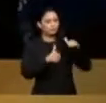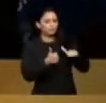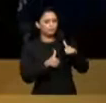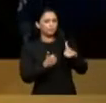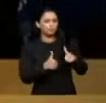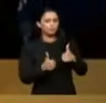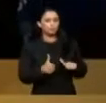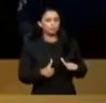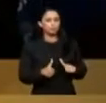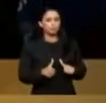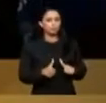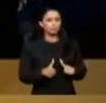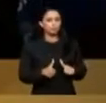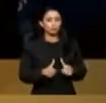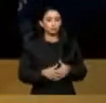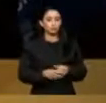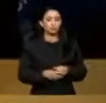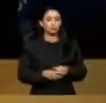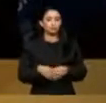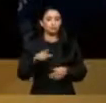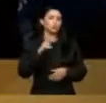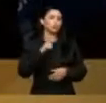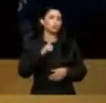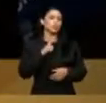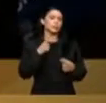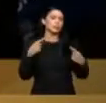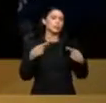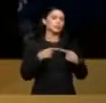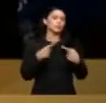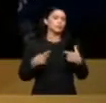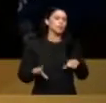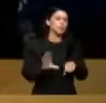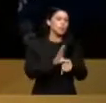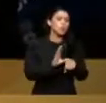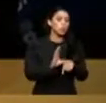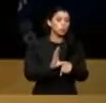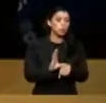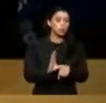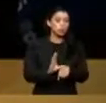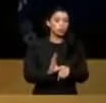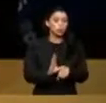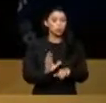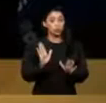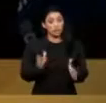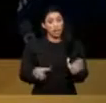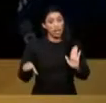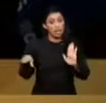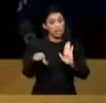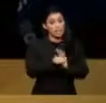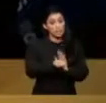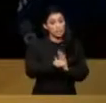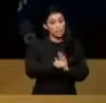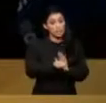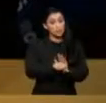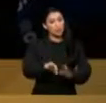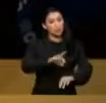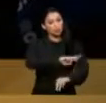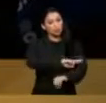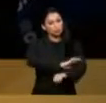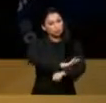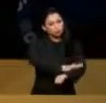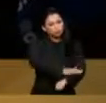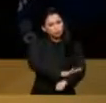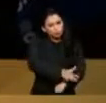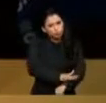do dispositivo previsto na Constituição que estabelece ser crime de racismo, ser crime o